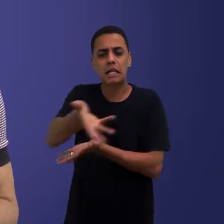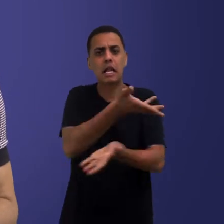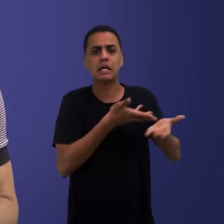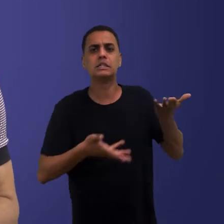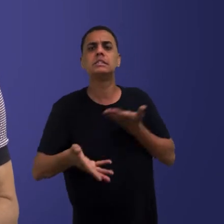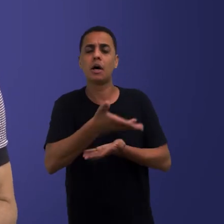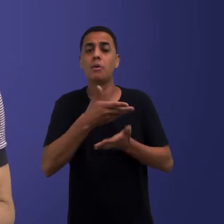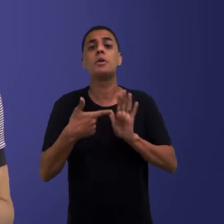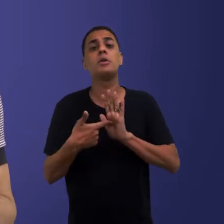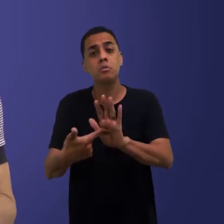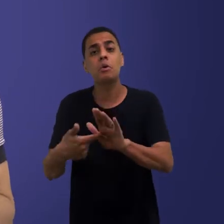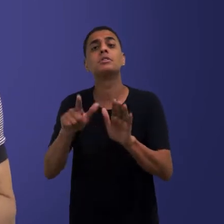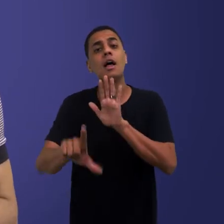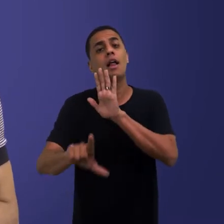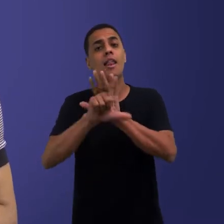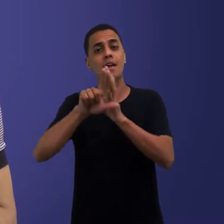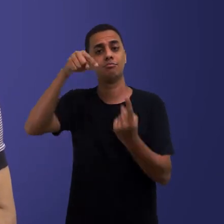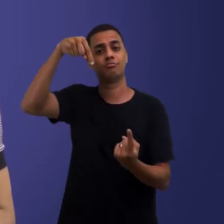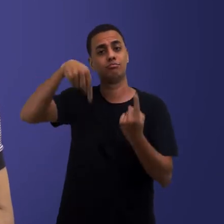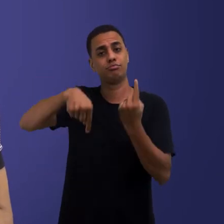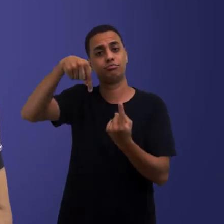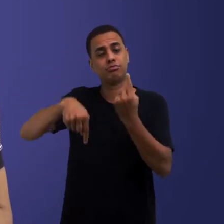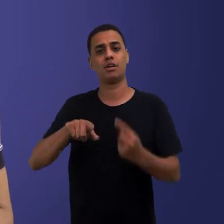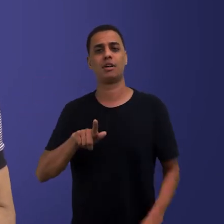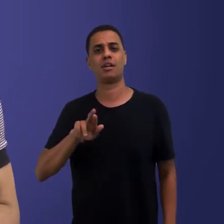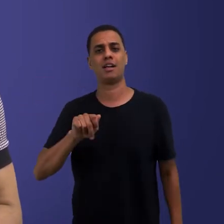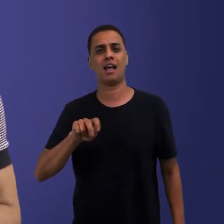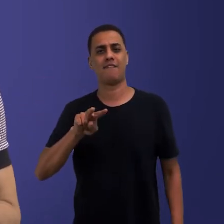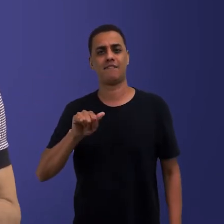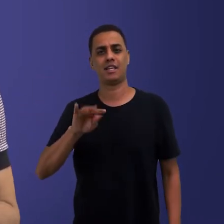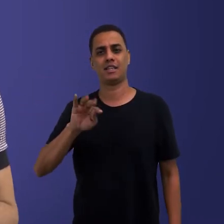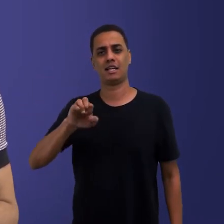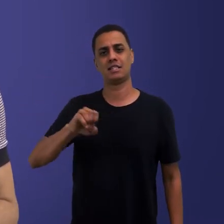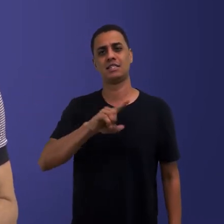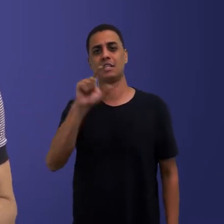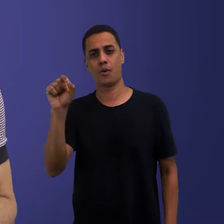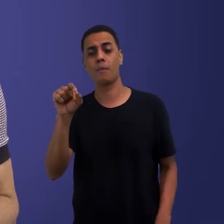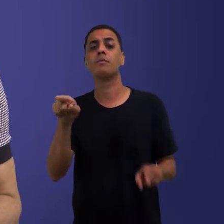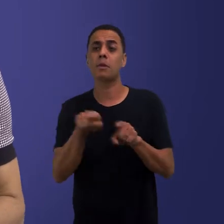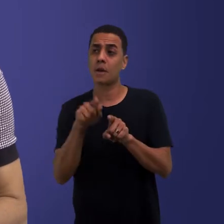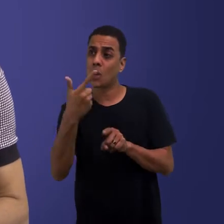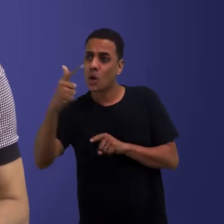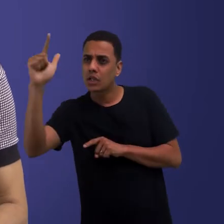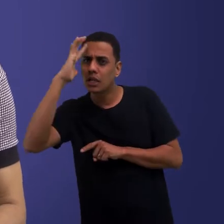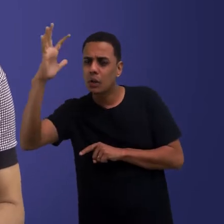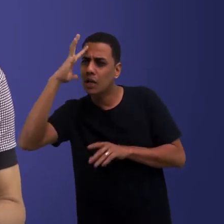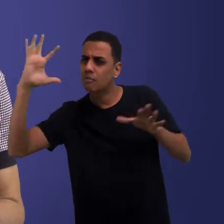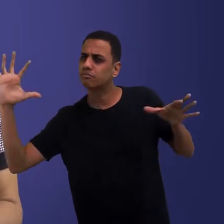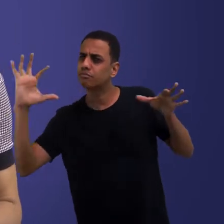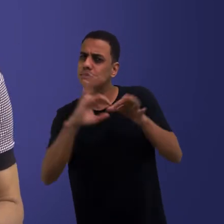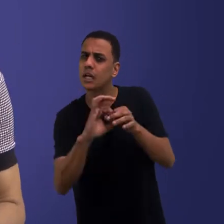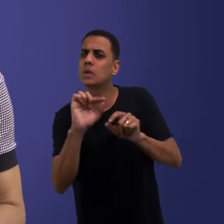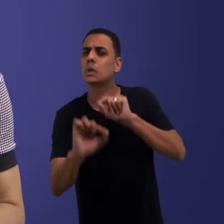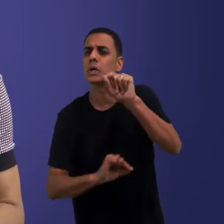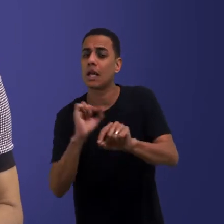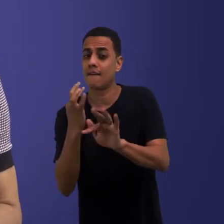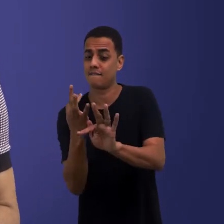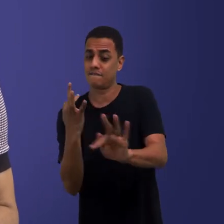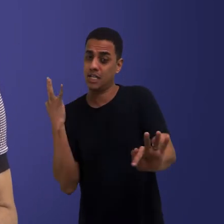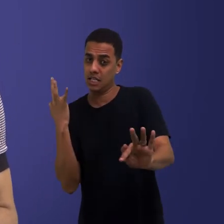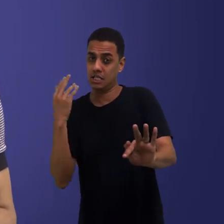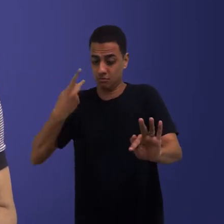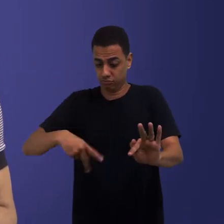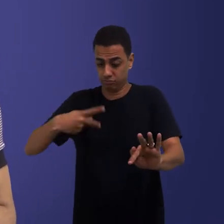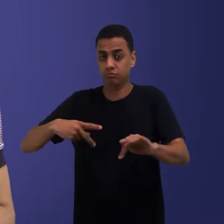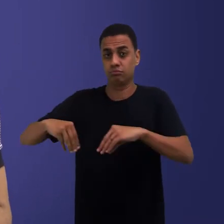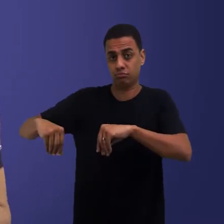outros. Estabeleceu as três leis do movimento, a lei da gravitação universal e generalizou a terceira lei